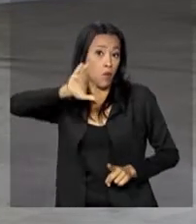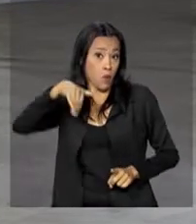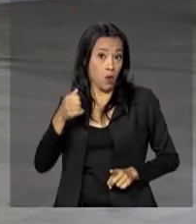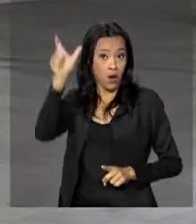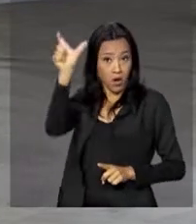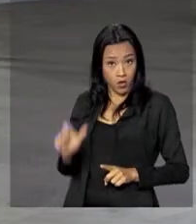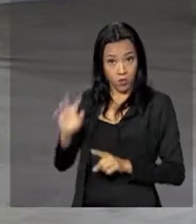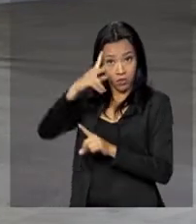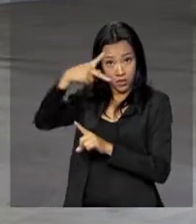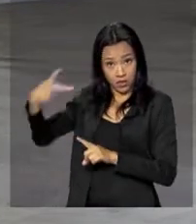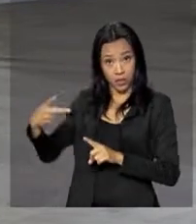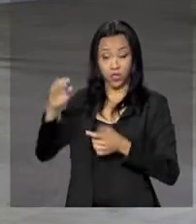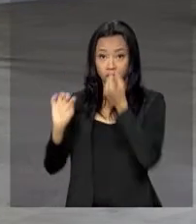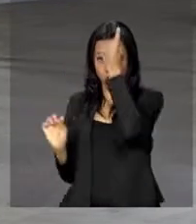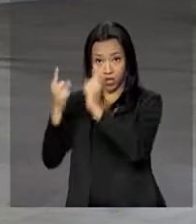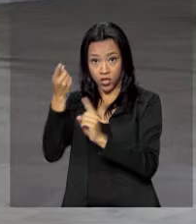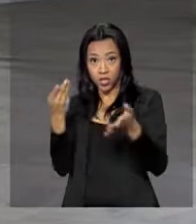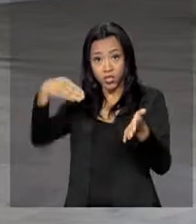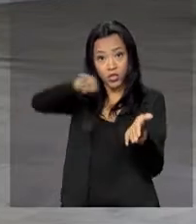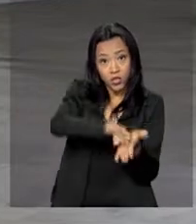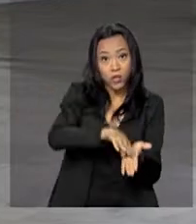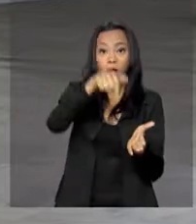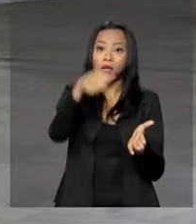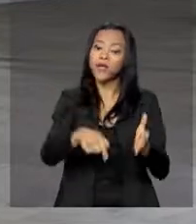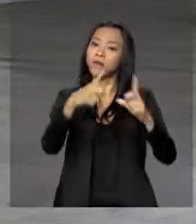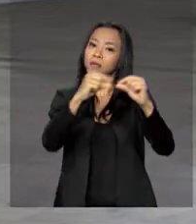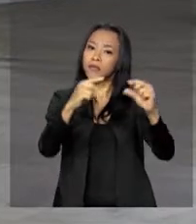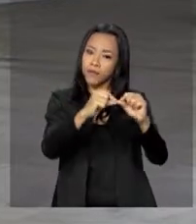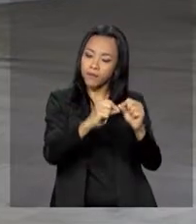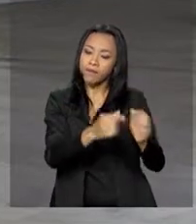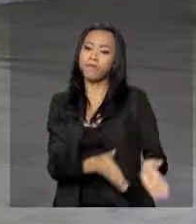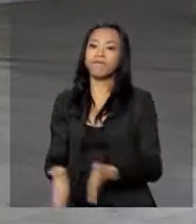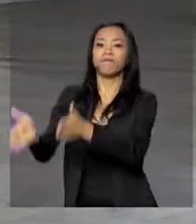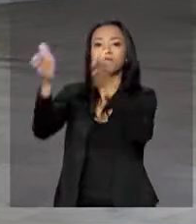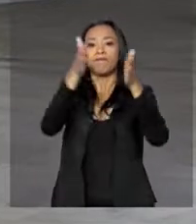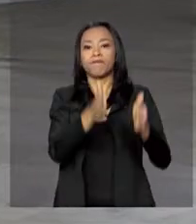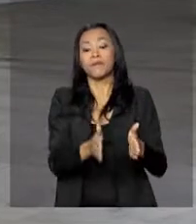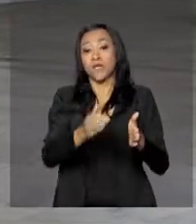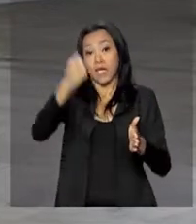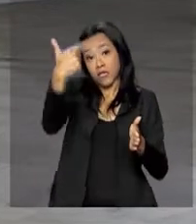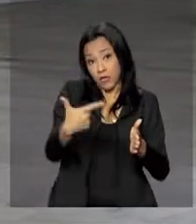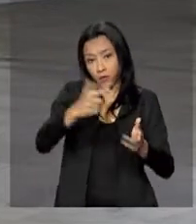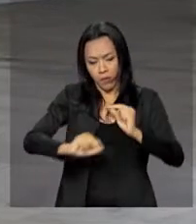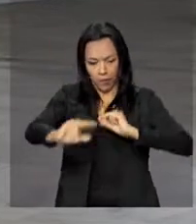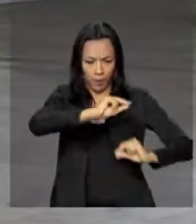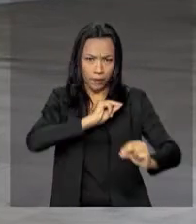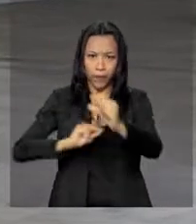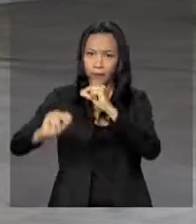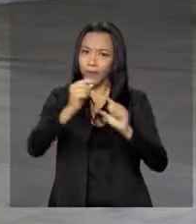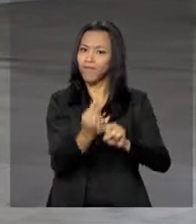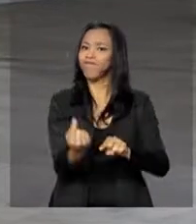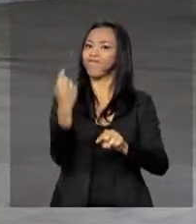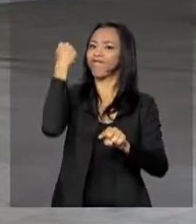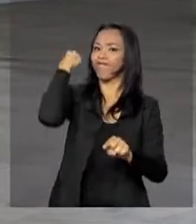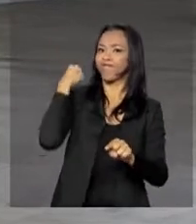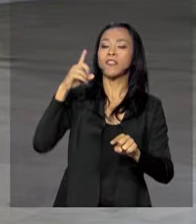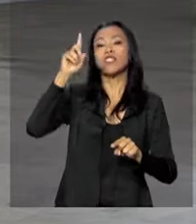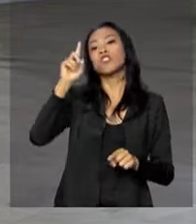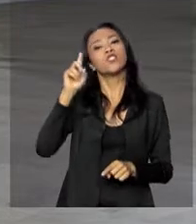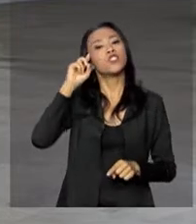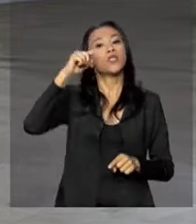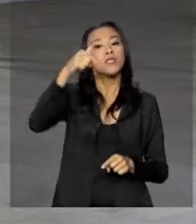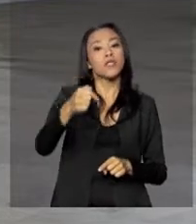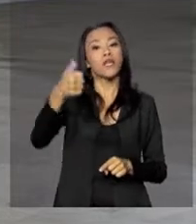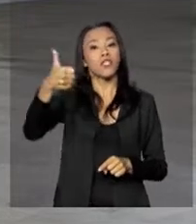sebastián pinheira esteve aqui em brasília já a segunda rodada de conversas ocorreu entre 7 e 10